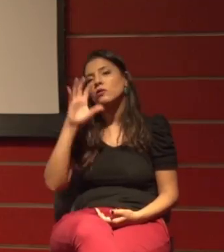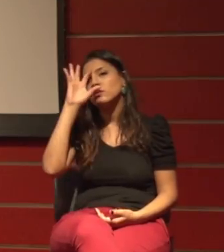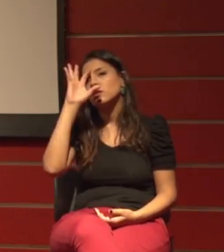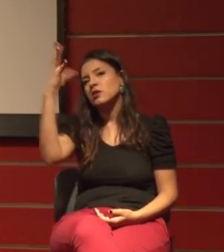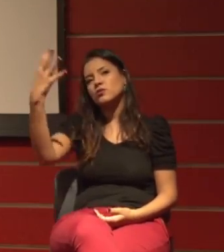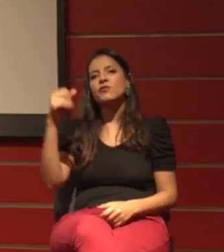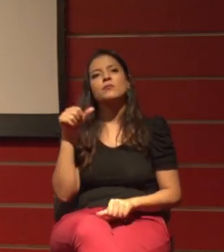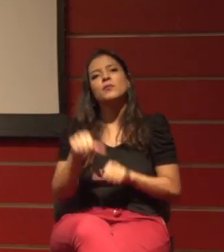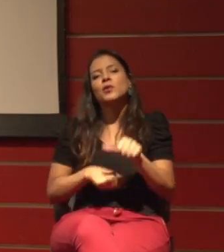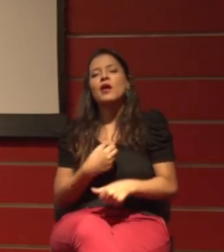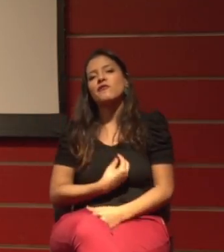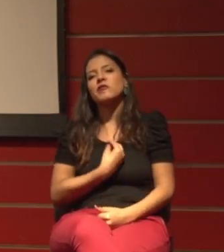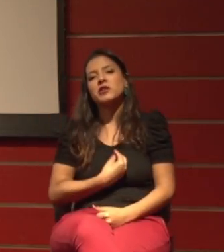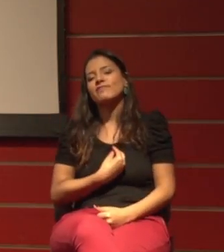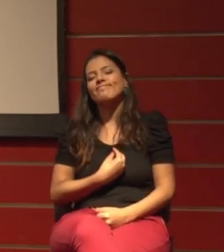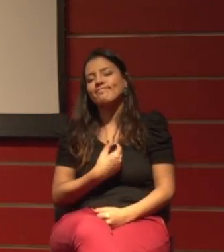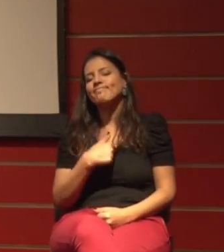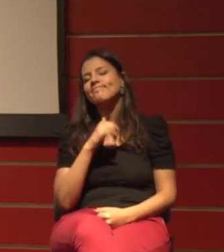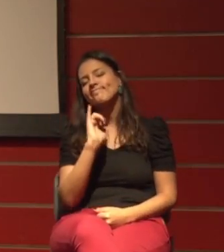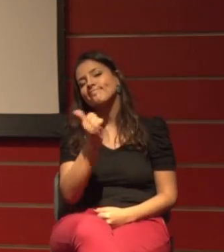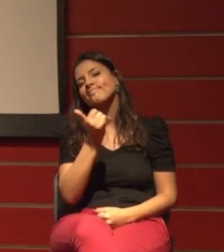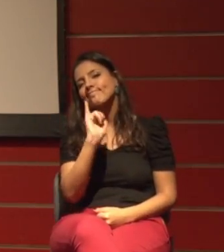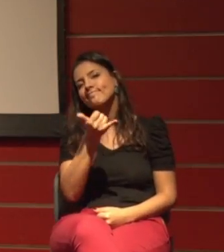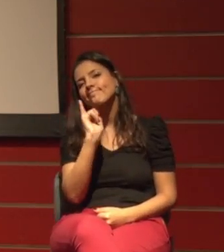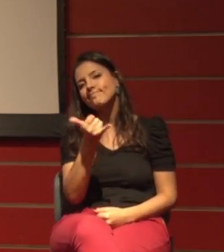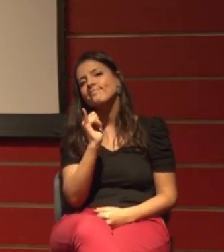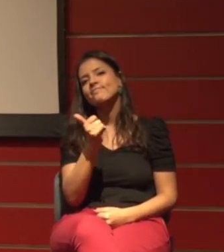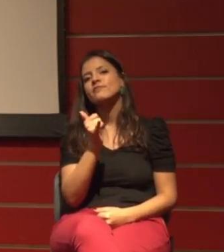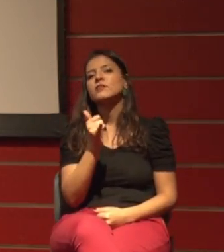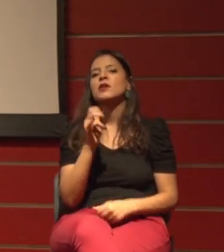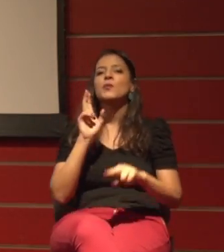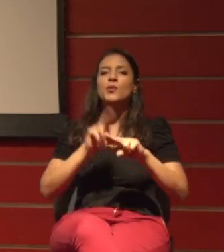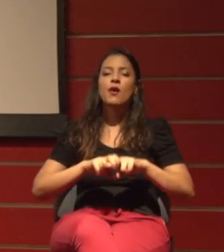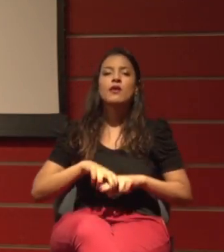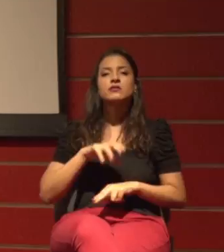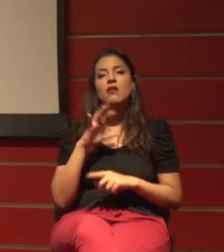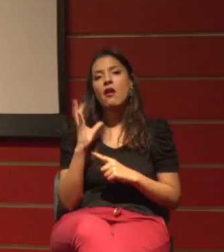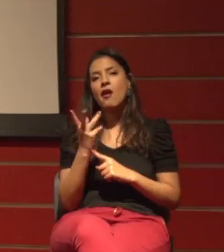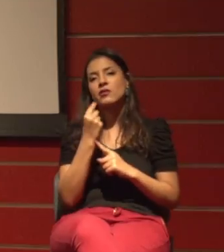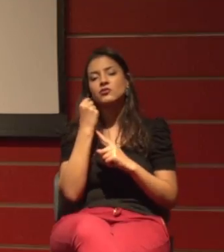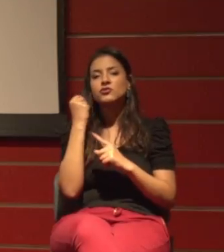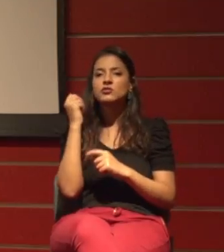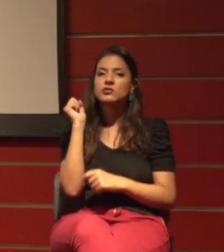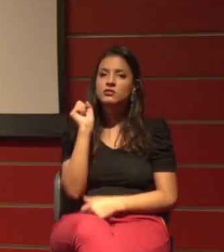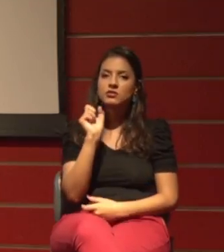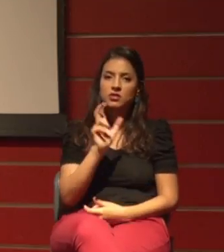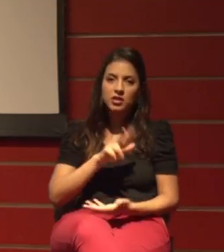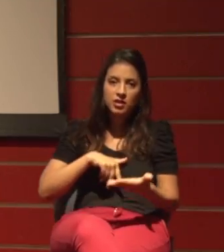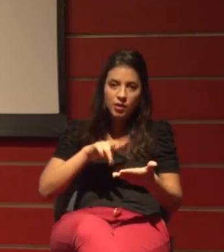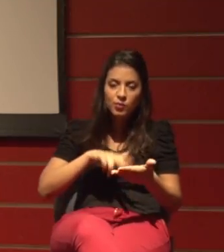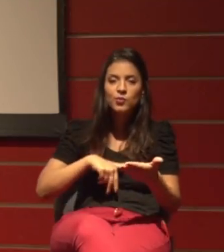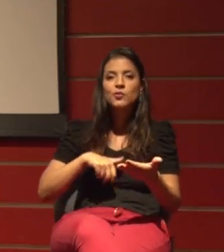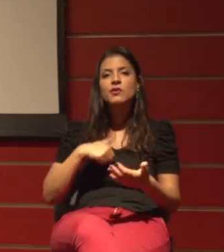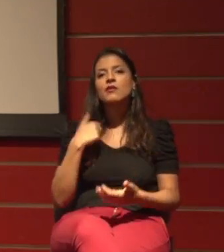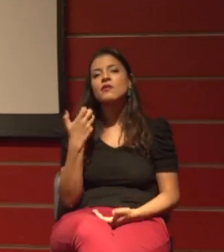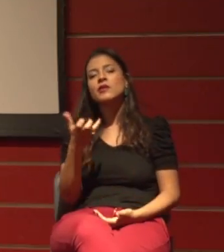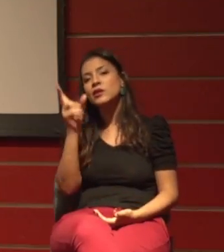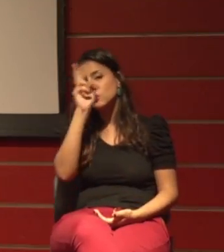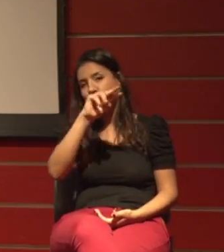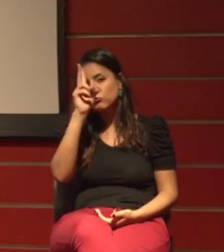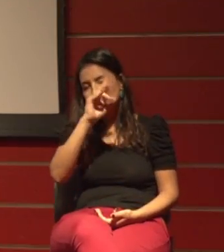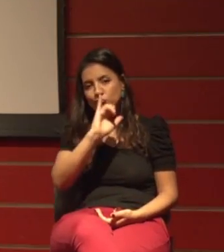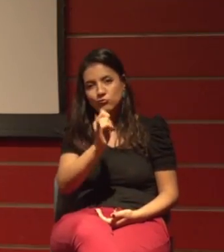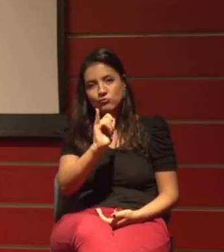vida né Eh e foi através da arte através da literatura através da vontade de contar uma história eu trabalhava com